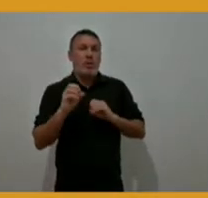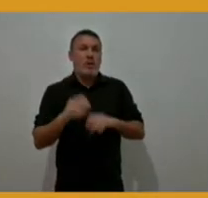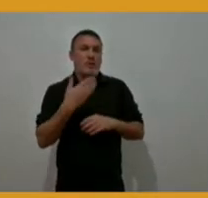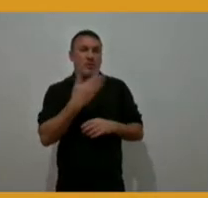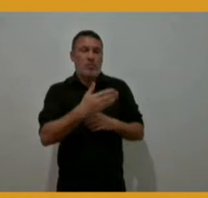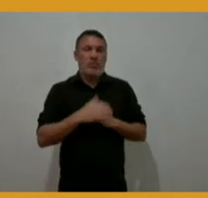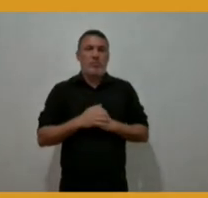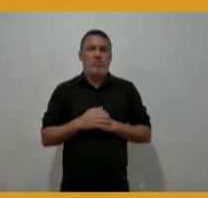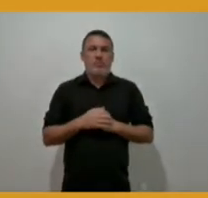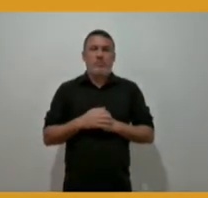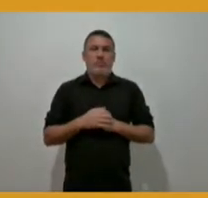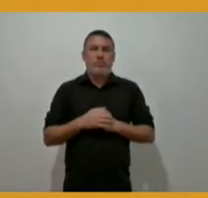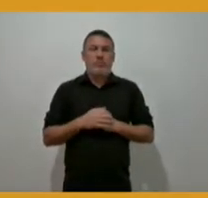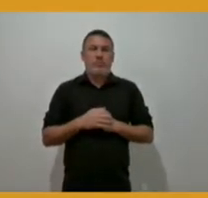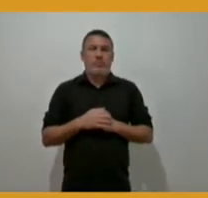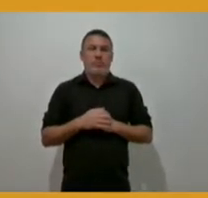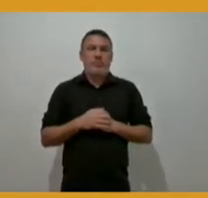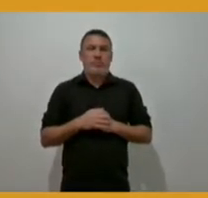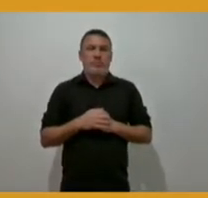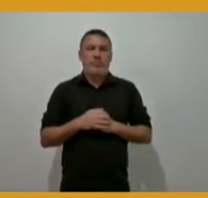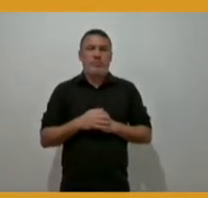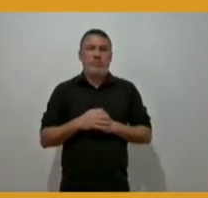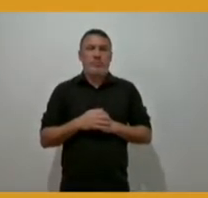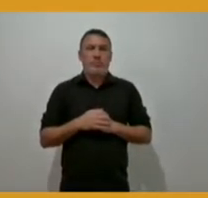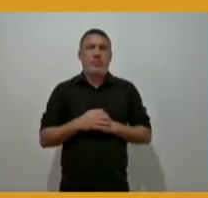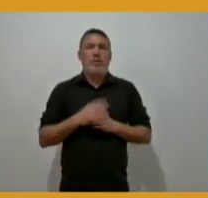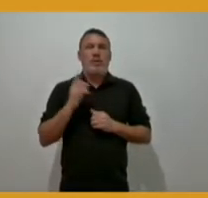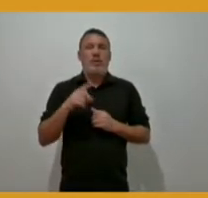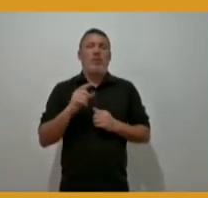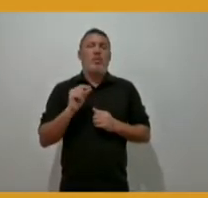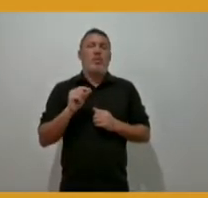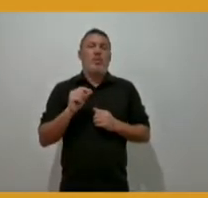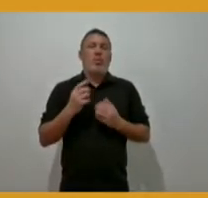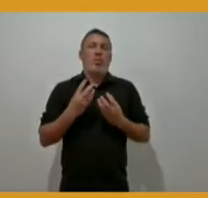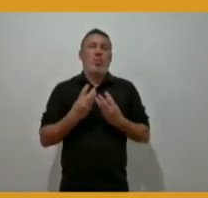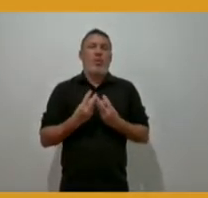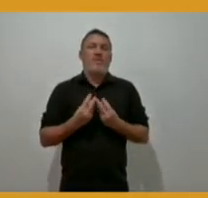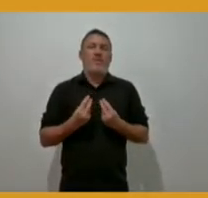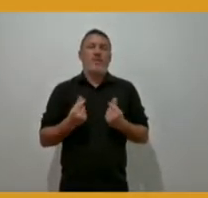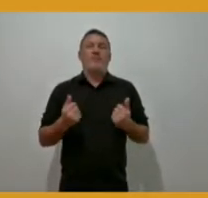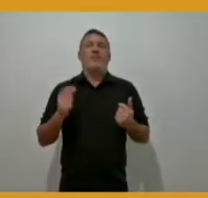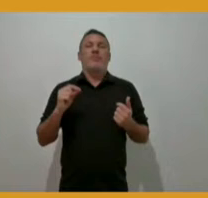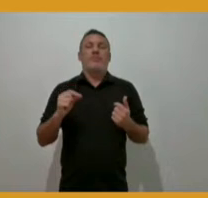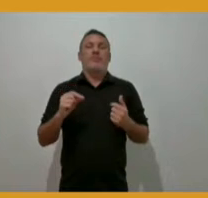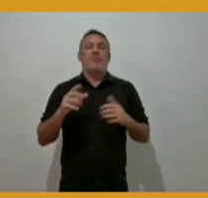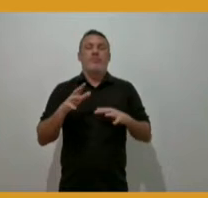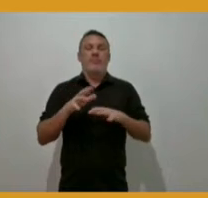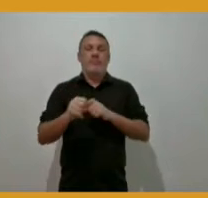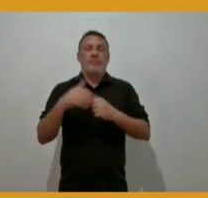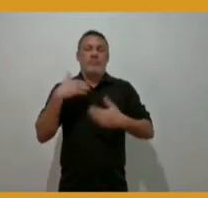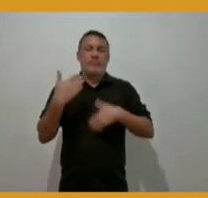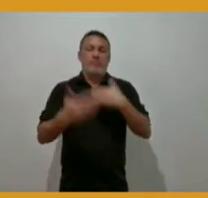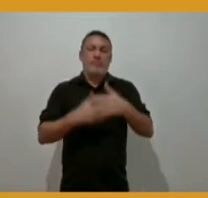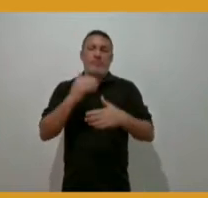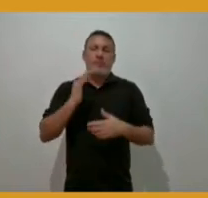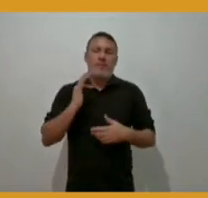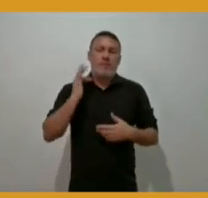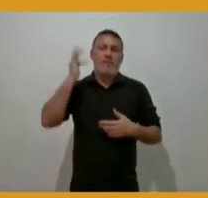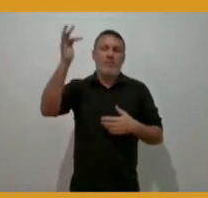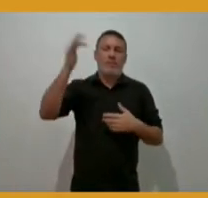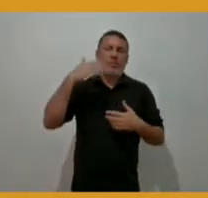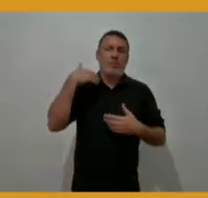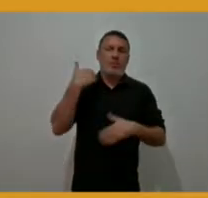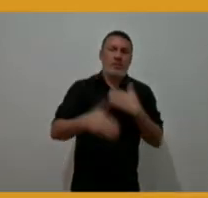É a qualificação, é a necessidade de formarmos gestores e analistas para o processo de desenvolvimento econômico e